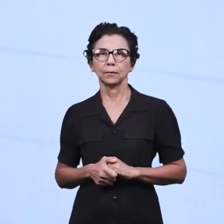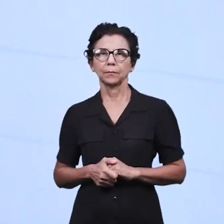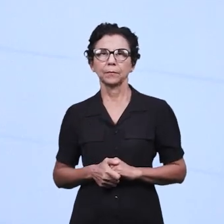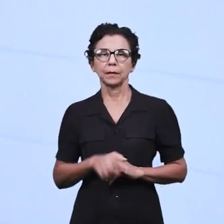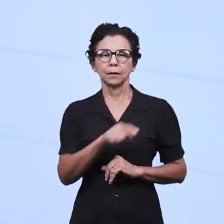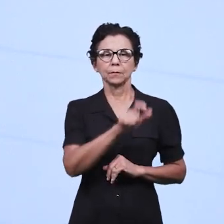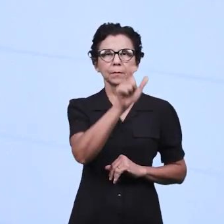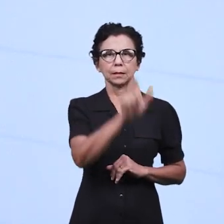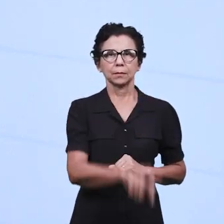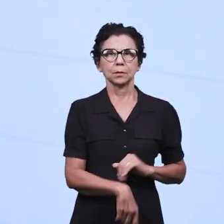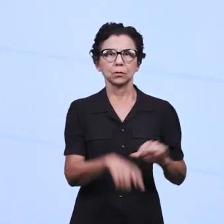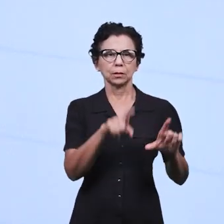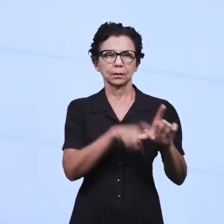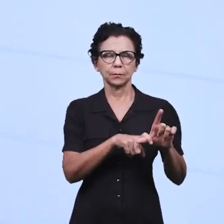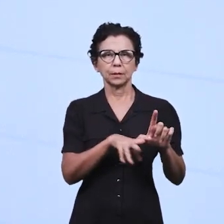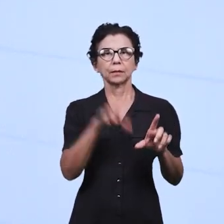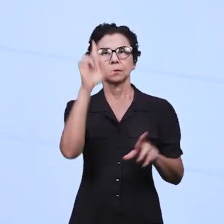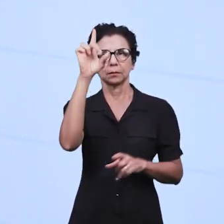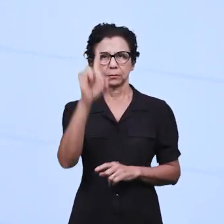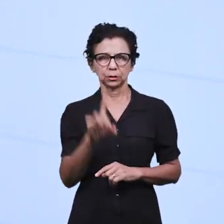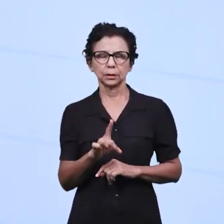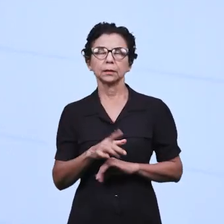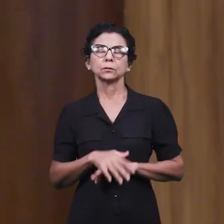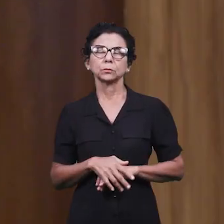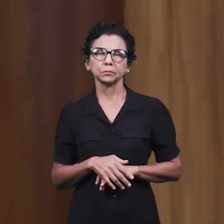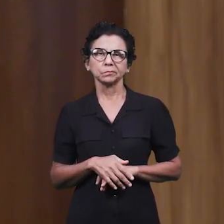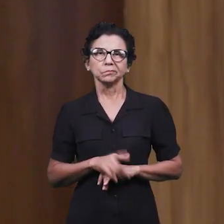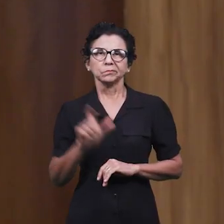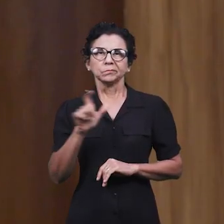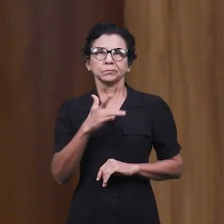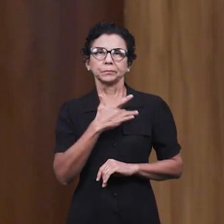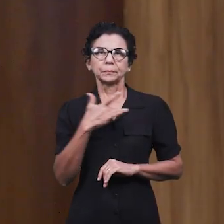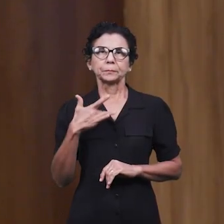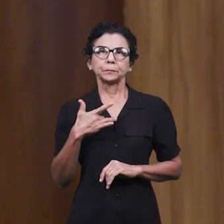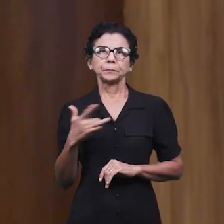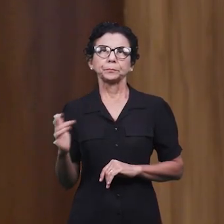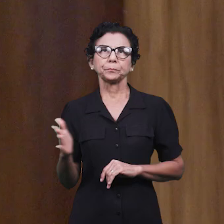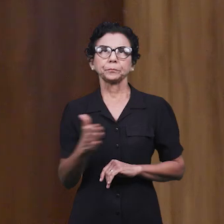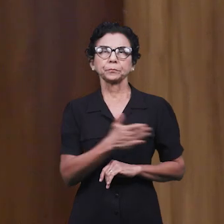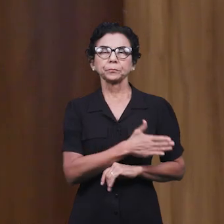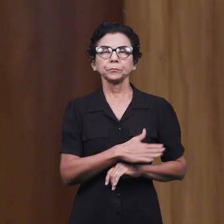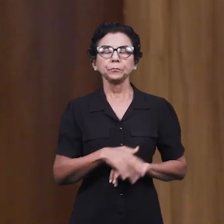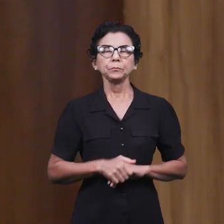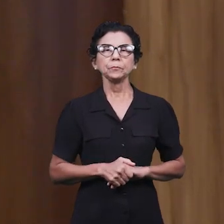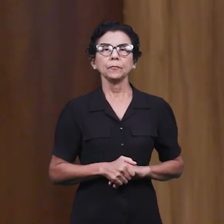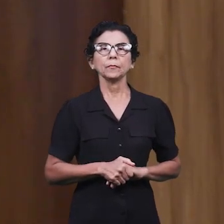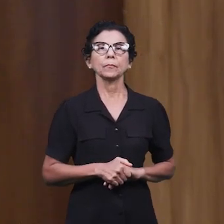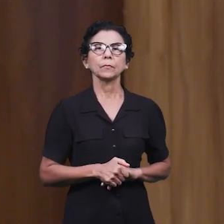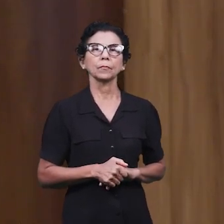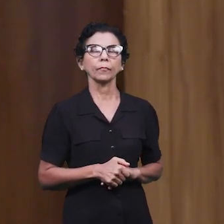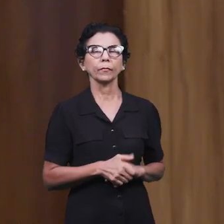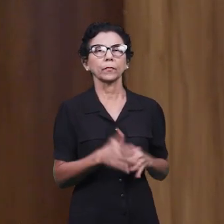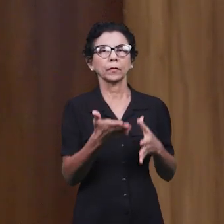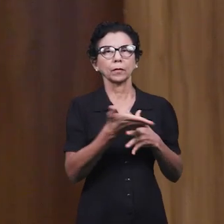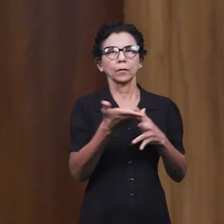a permanecer com o plano de saúde. E essa é uma informação muito importante. Doutora Carla, e com relação à mensalidade do plano de saúde, né?